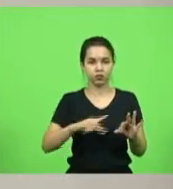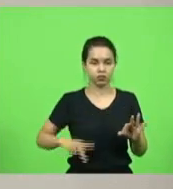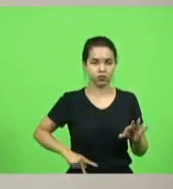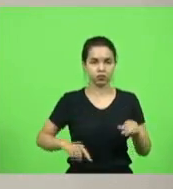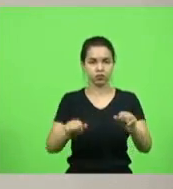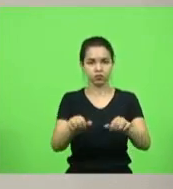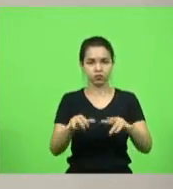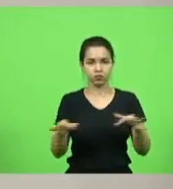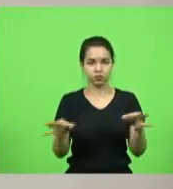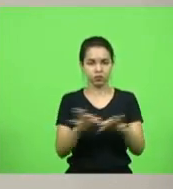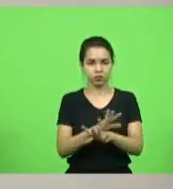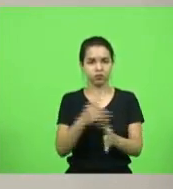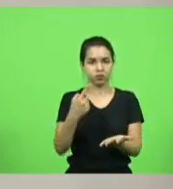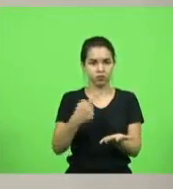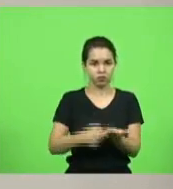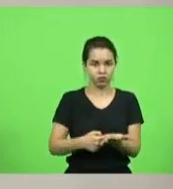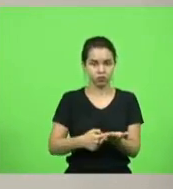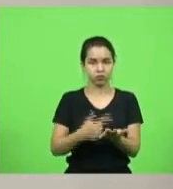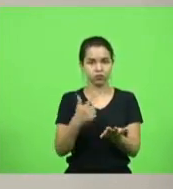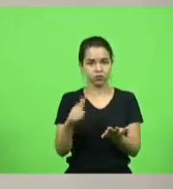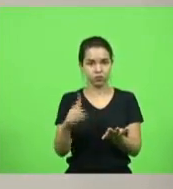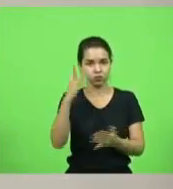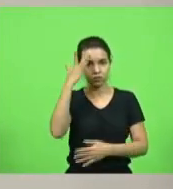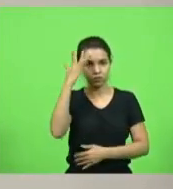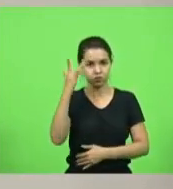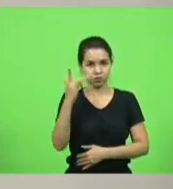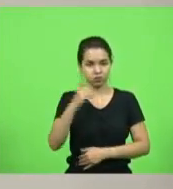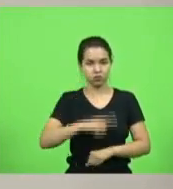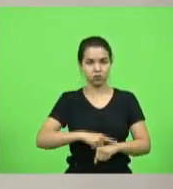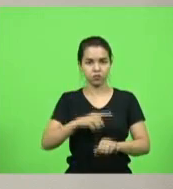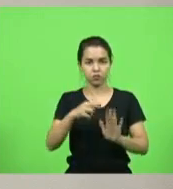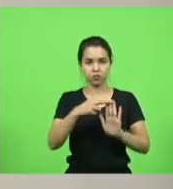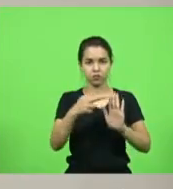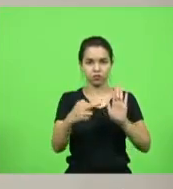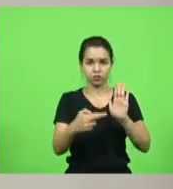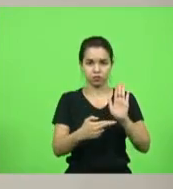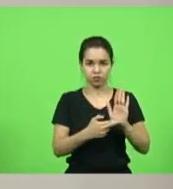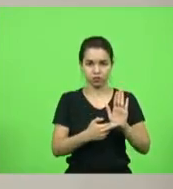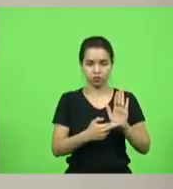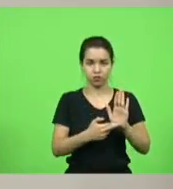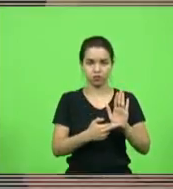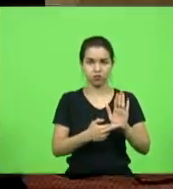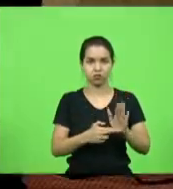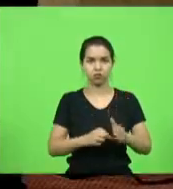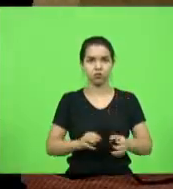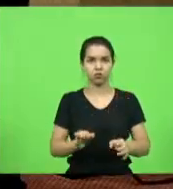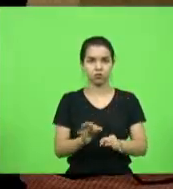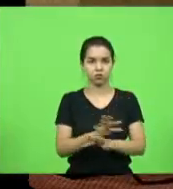encerrar a sessão, convoca outra ordinária para amanhã no horário regimental. Está encerrada a presente sessão.